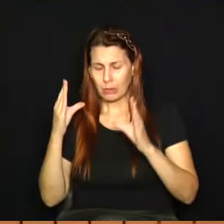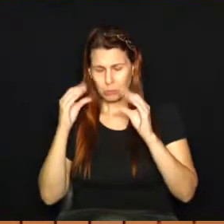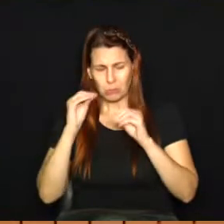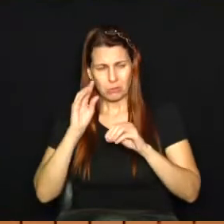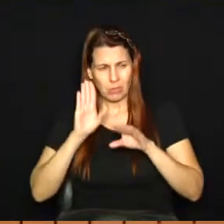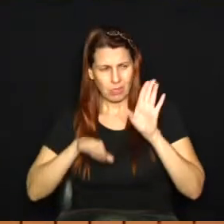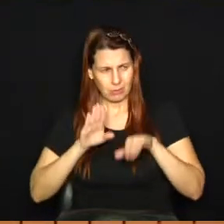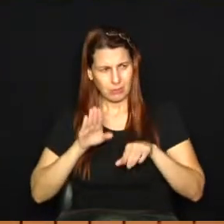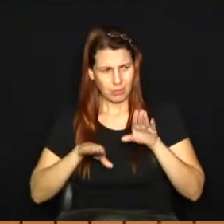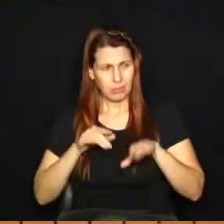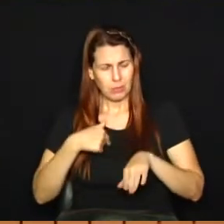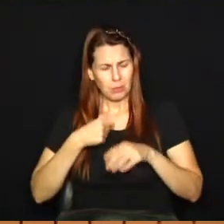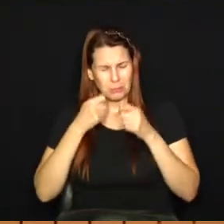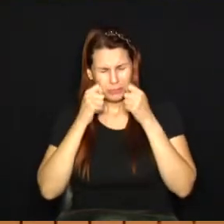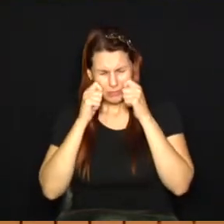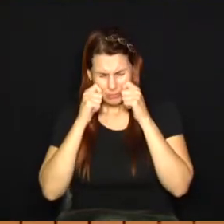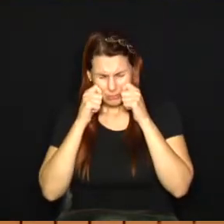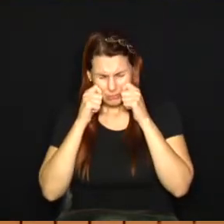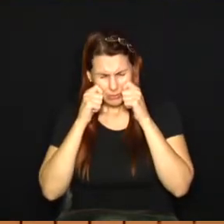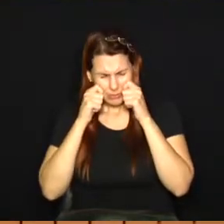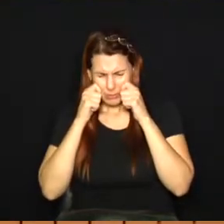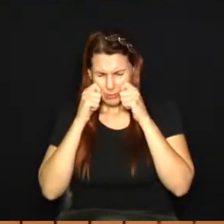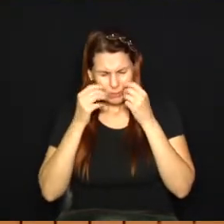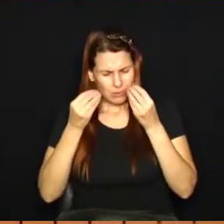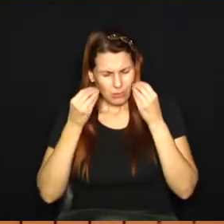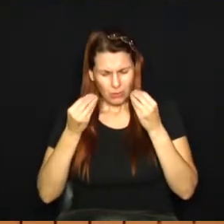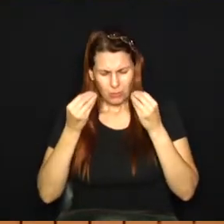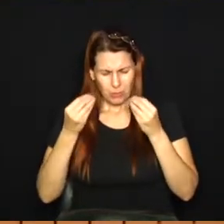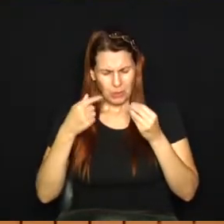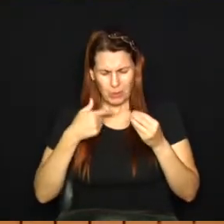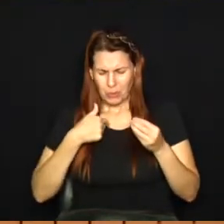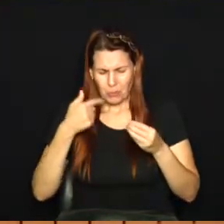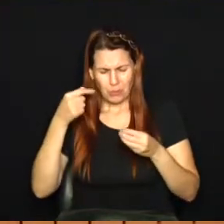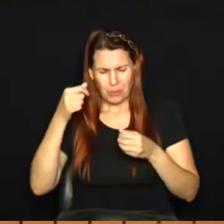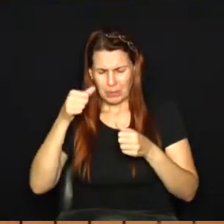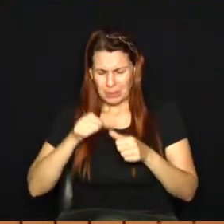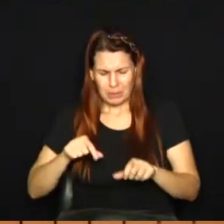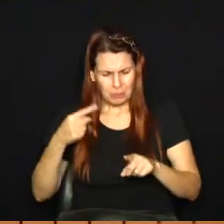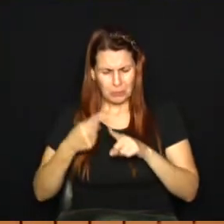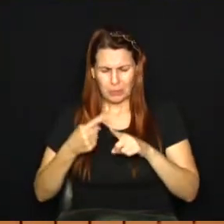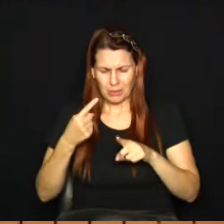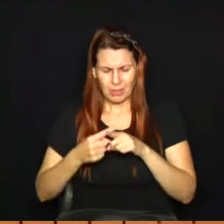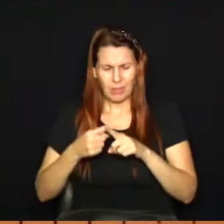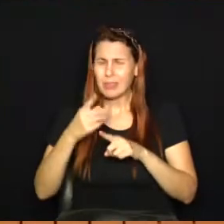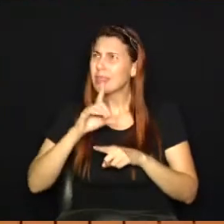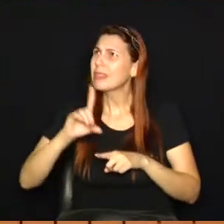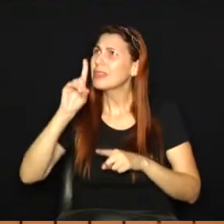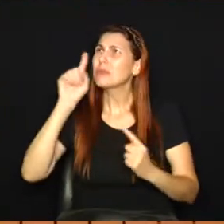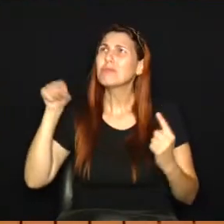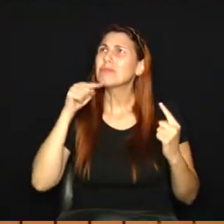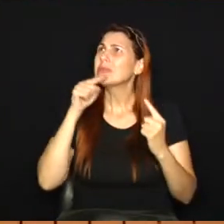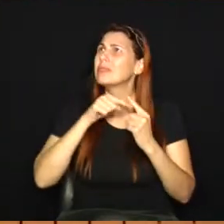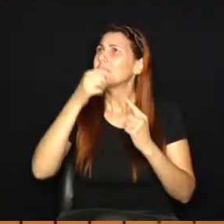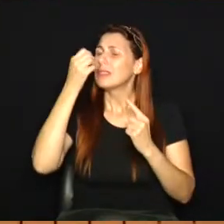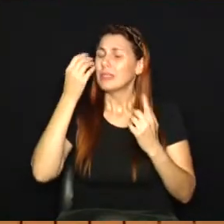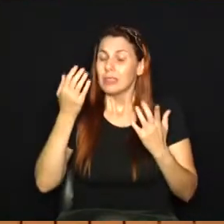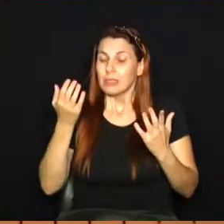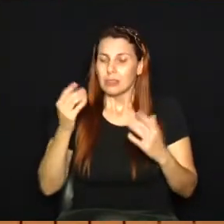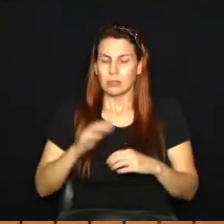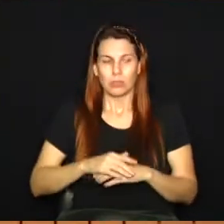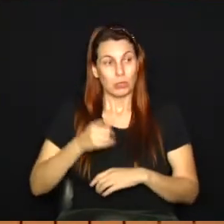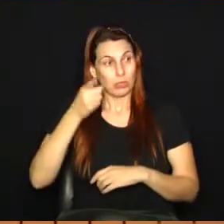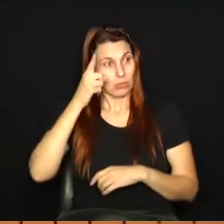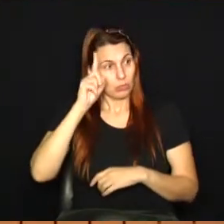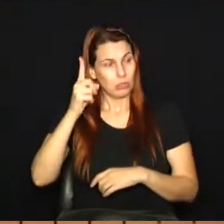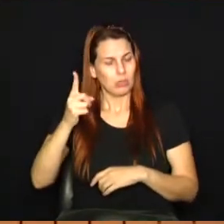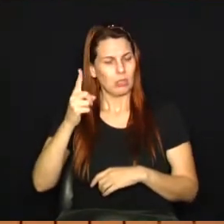chorar. Eu falei assim, não é possível, né? O que eu estou fazendo aqui? Né? Meu Deus, que desafio. Mas durante o dia ia eu lá, né? Com